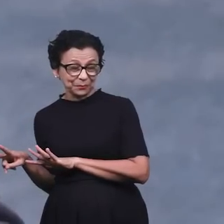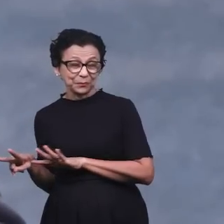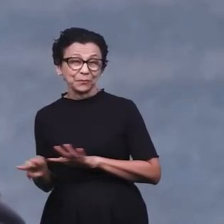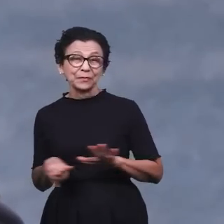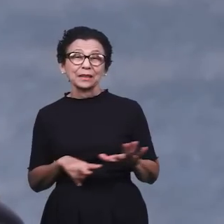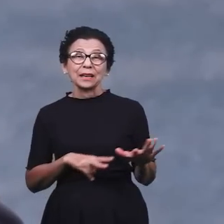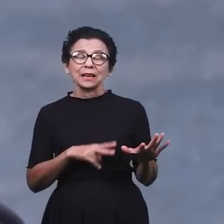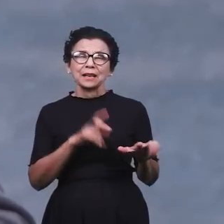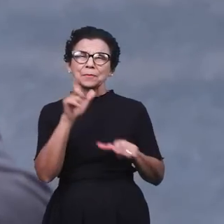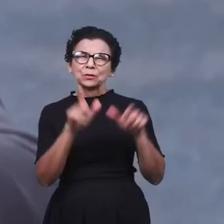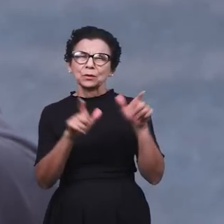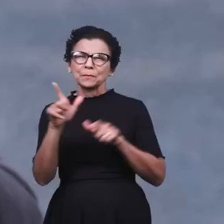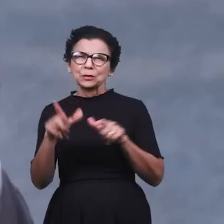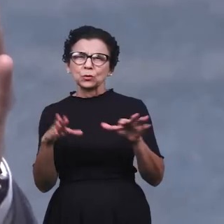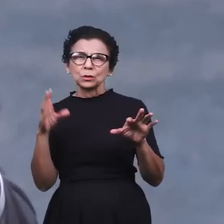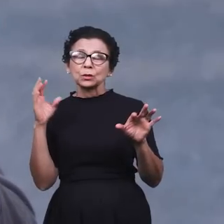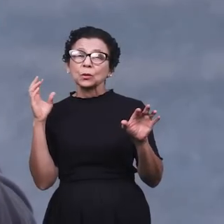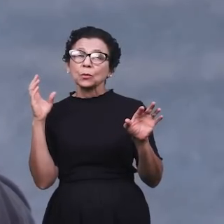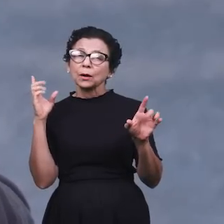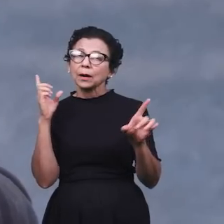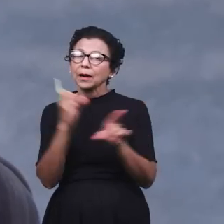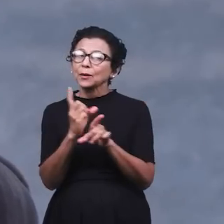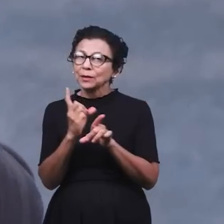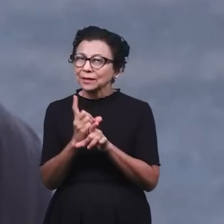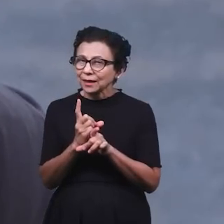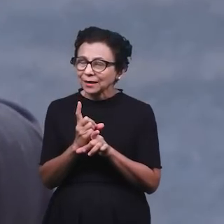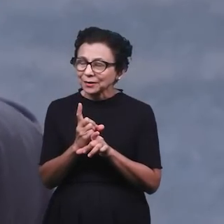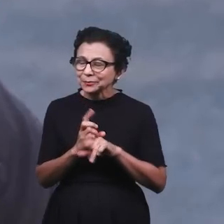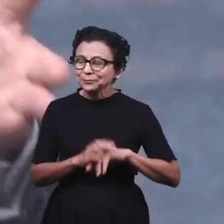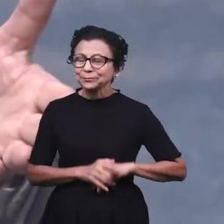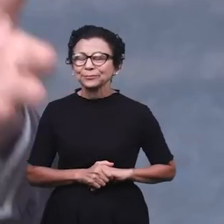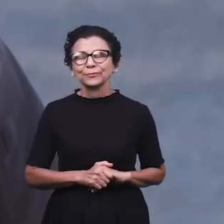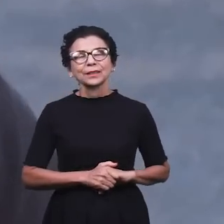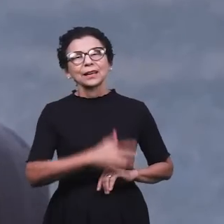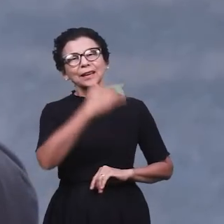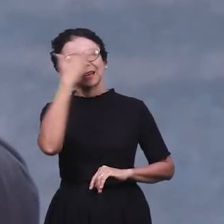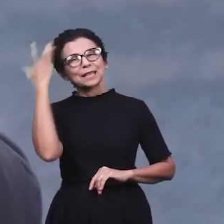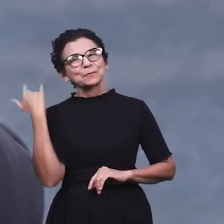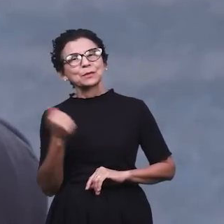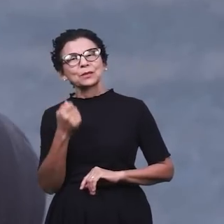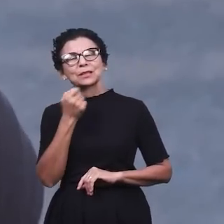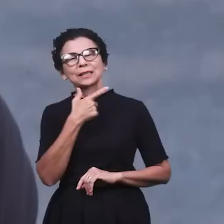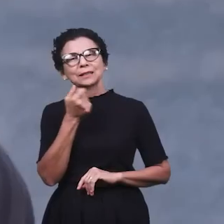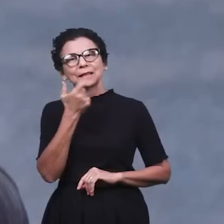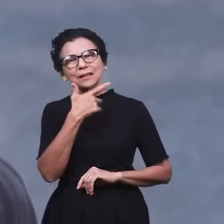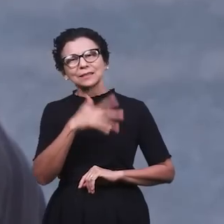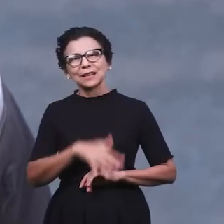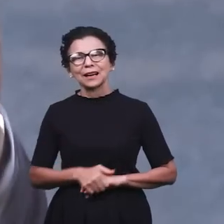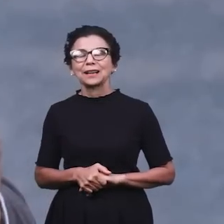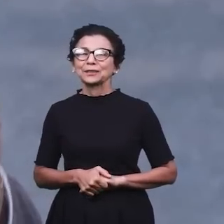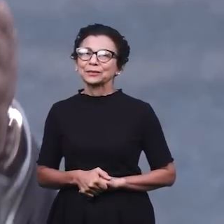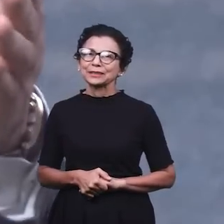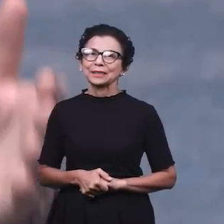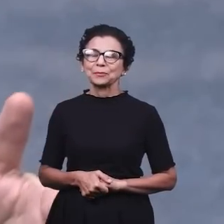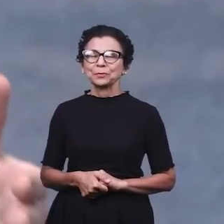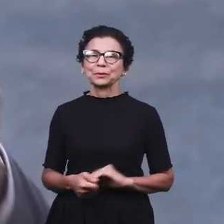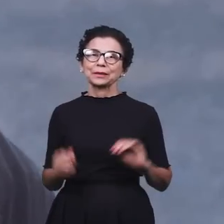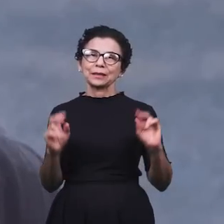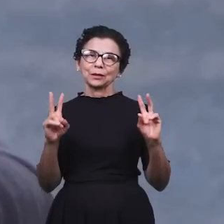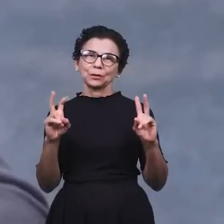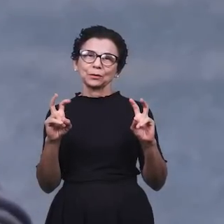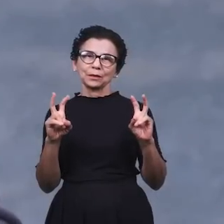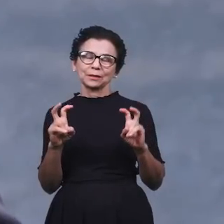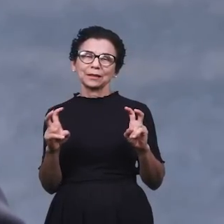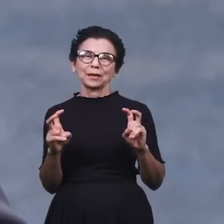esse programa de Fala Jovem. É um negócio muito engraçado, né? Fala Jovem é um quadro do programa. O nome do programa é Os Dias da Minha Mocidade.